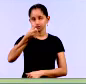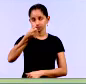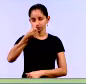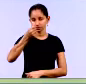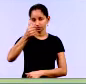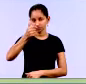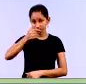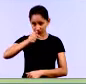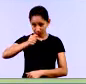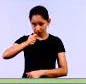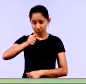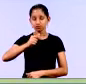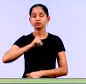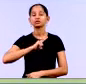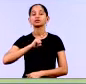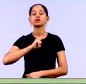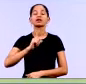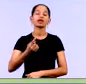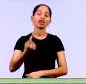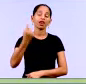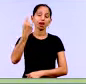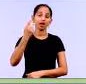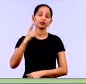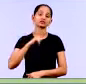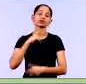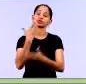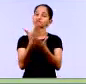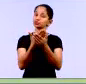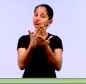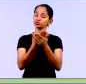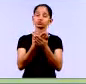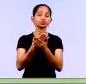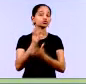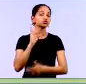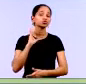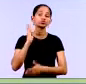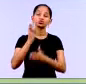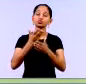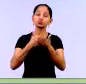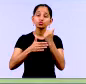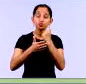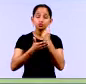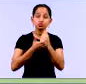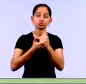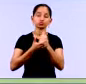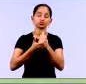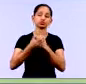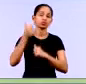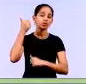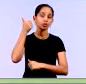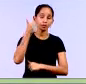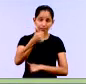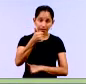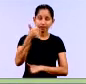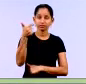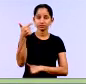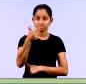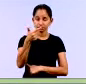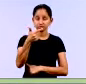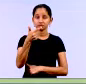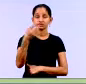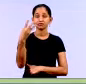produção do meu estudo de caso, do estudo de caso da teleaula. O da